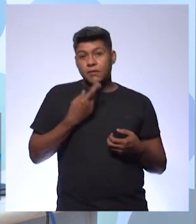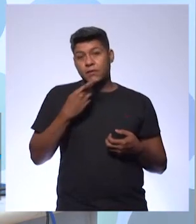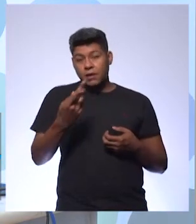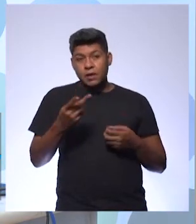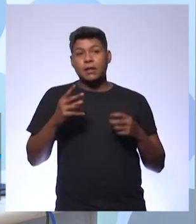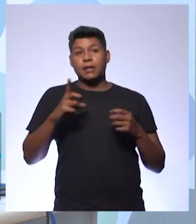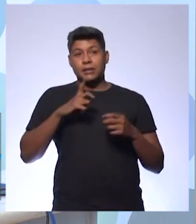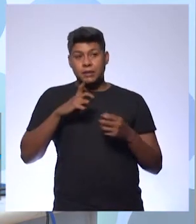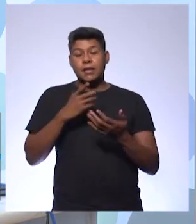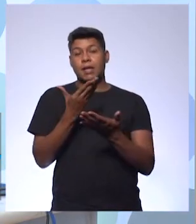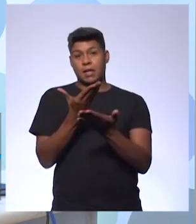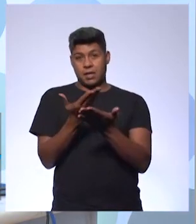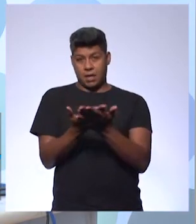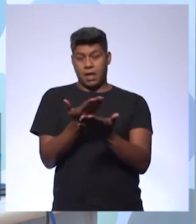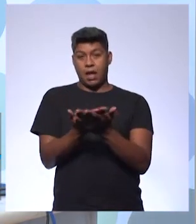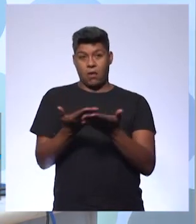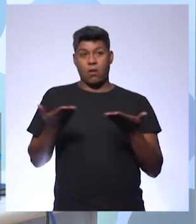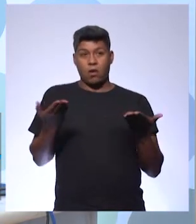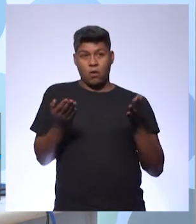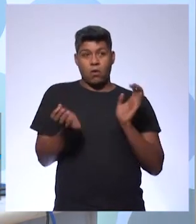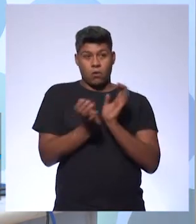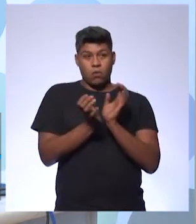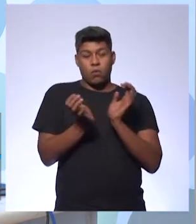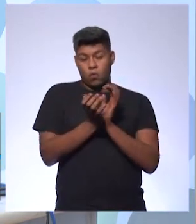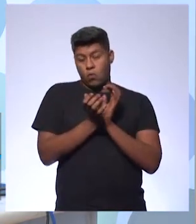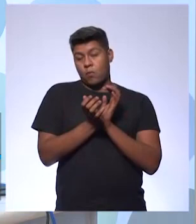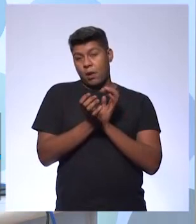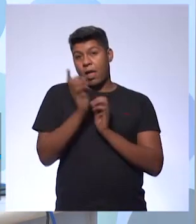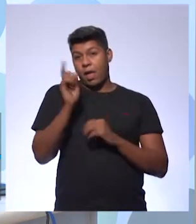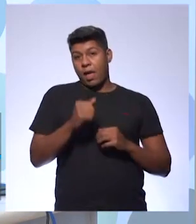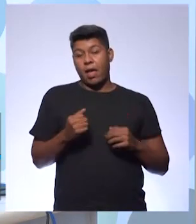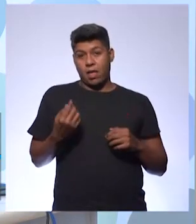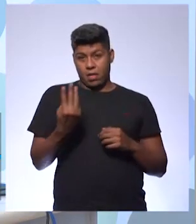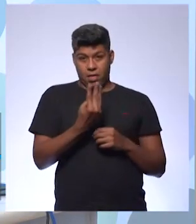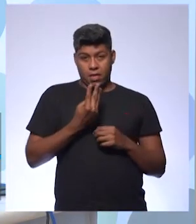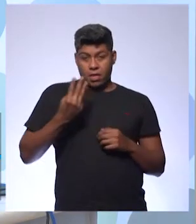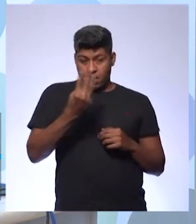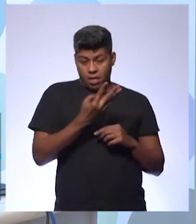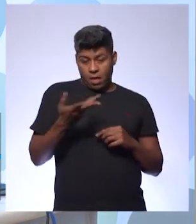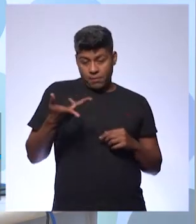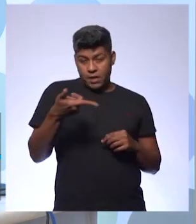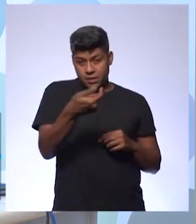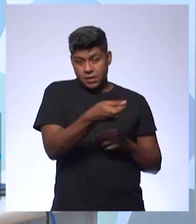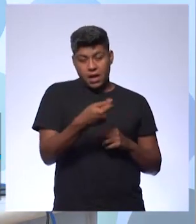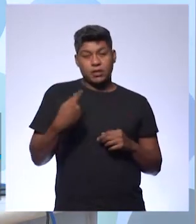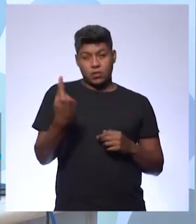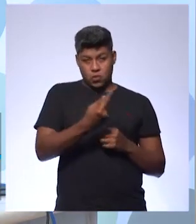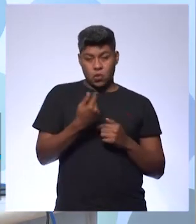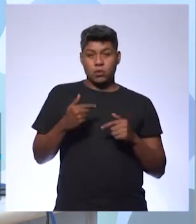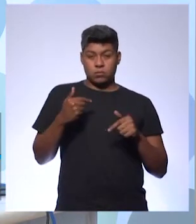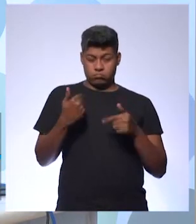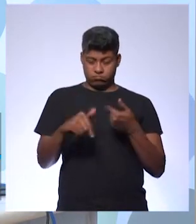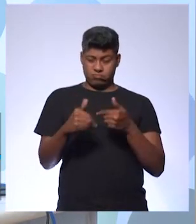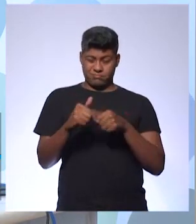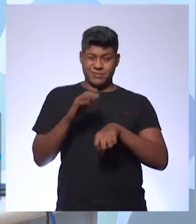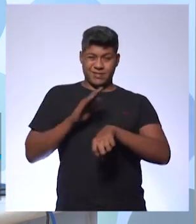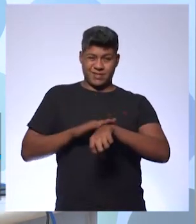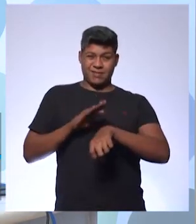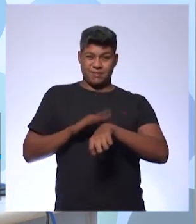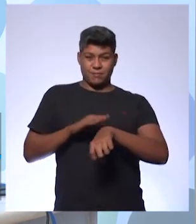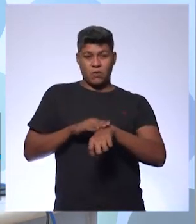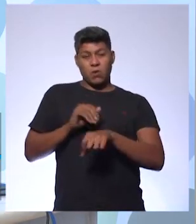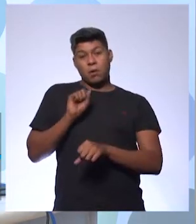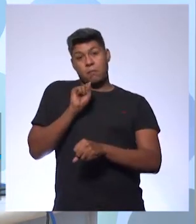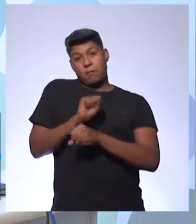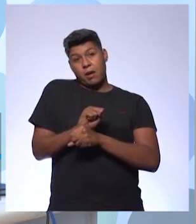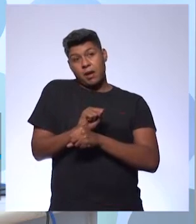temos agora um grupo, na verdade, é um triozinho de habilidades que nós estamos trabalhando já faz um tempo e a gente só vai